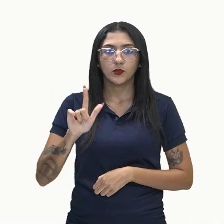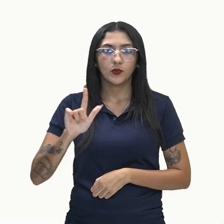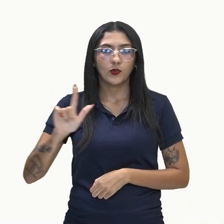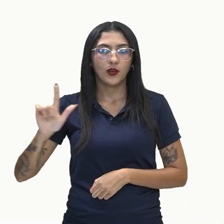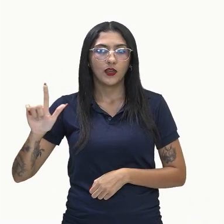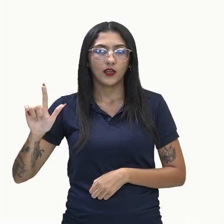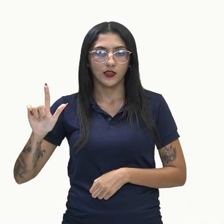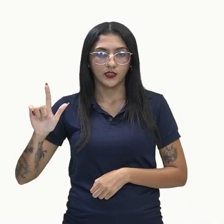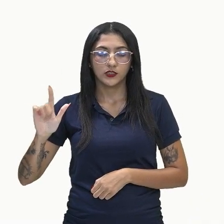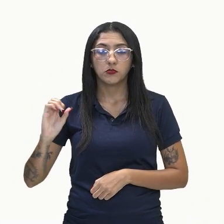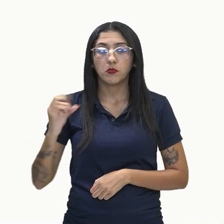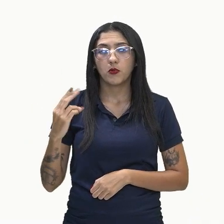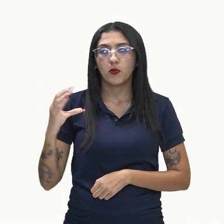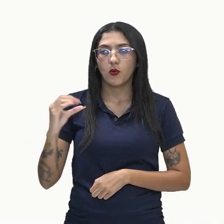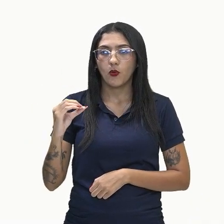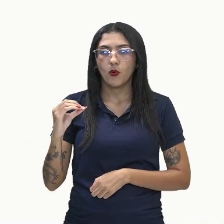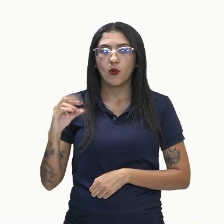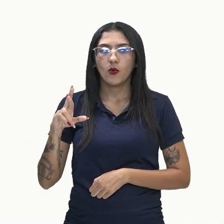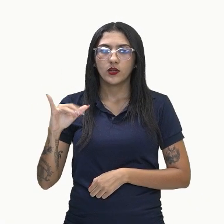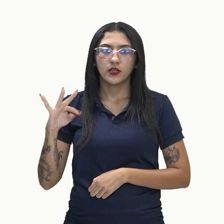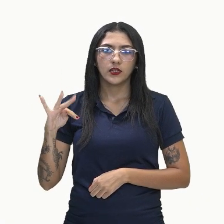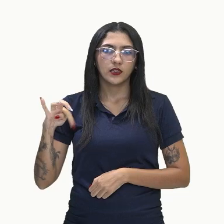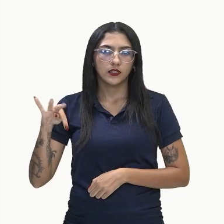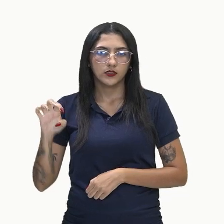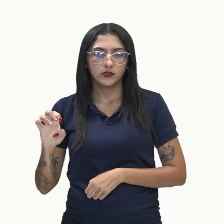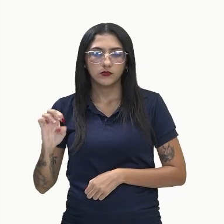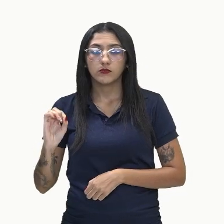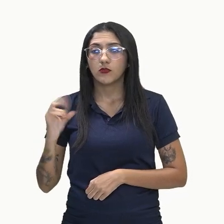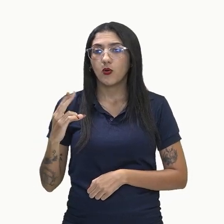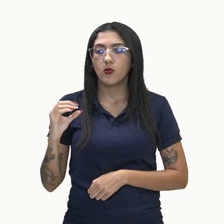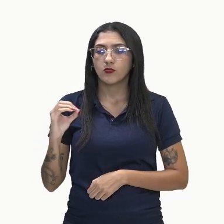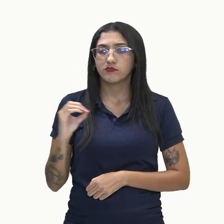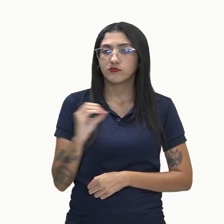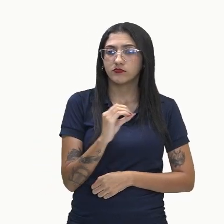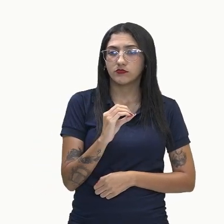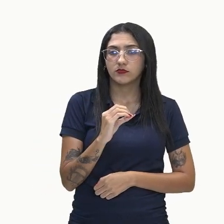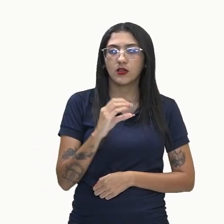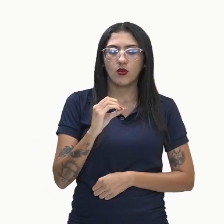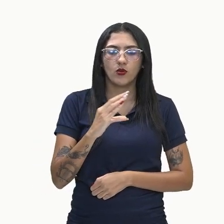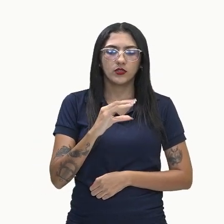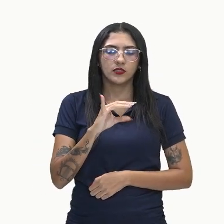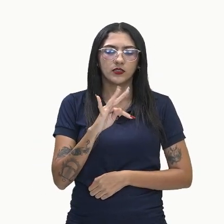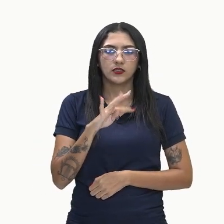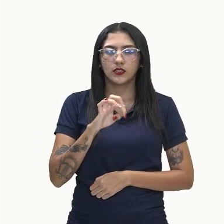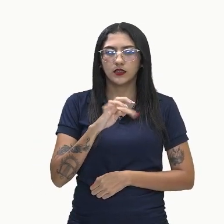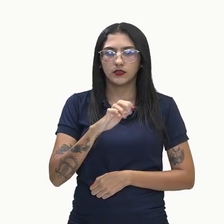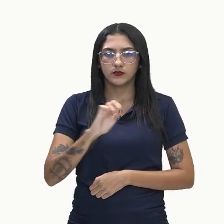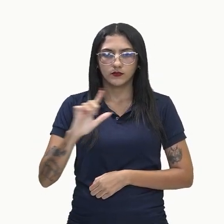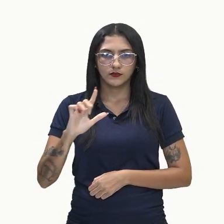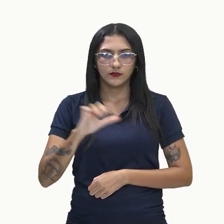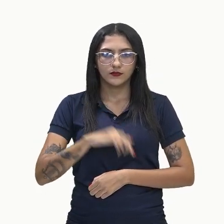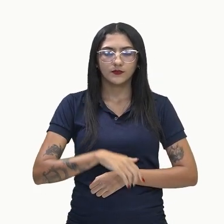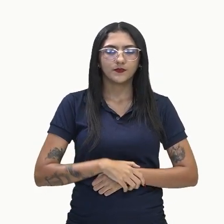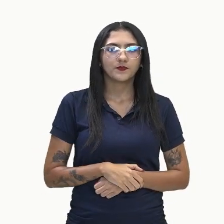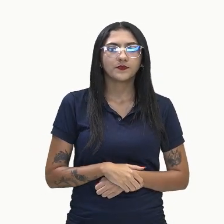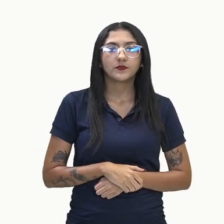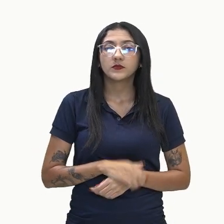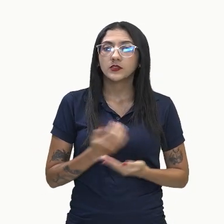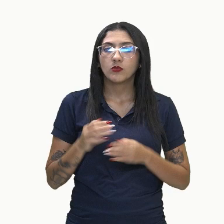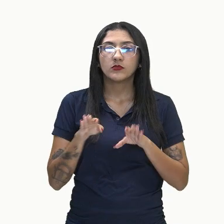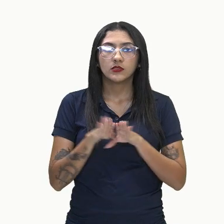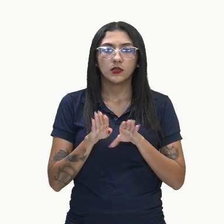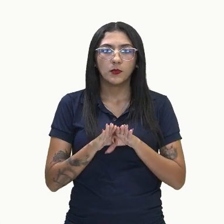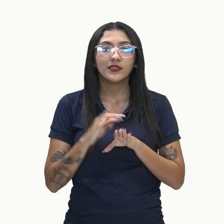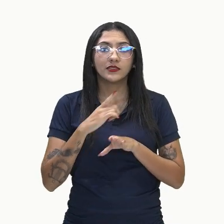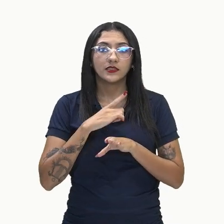ou oriental e o lado oeste ou ocidental, né? Então a gente já tem aí também aqui as medidas, só que